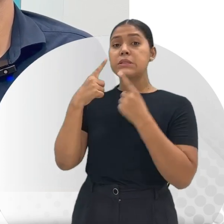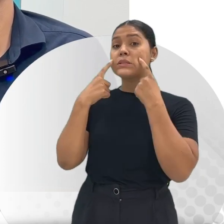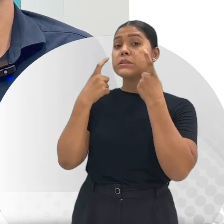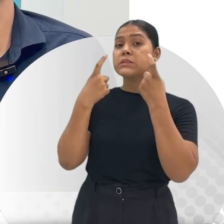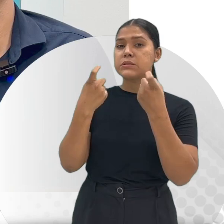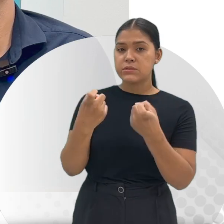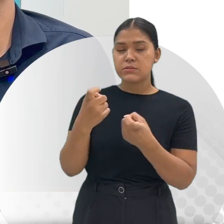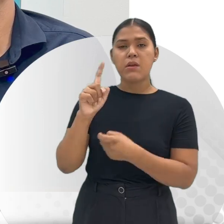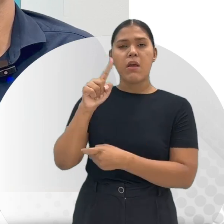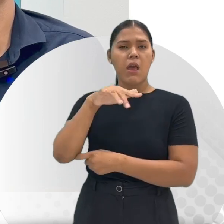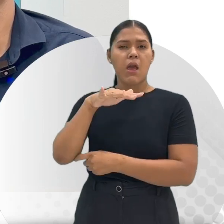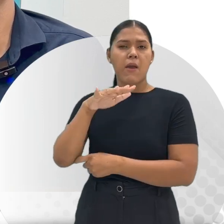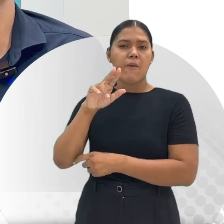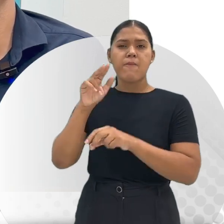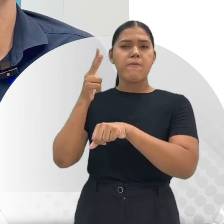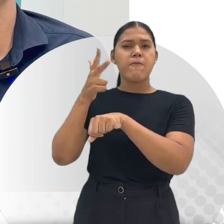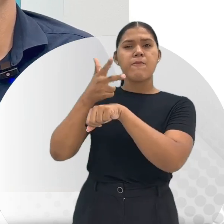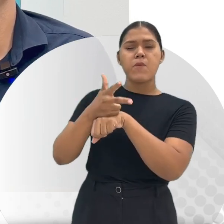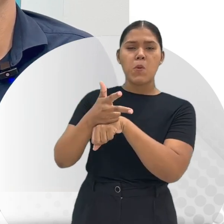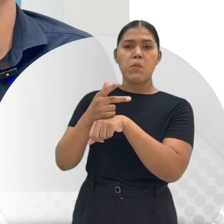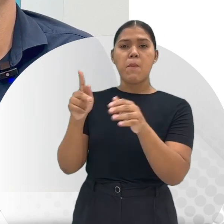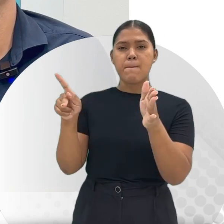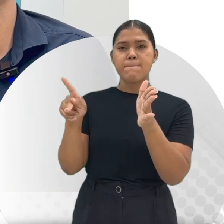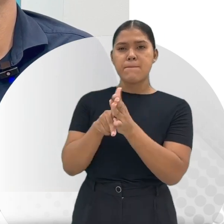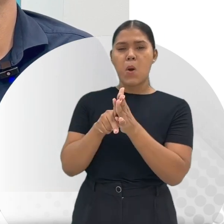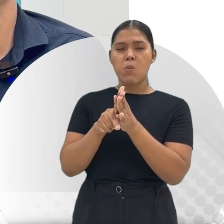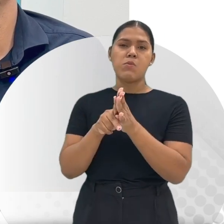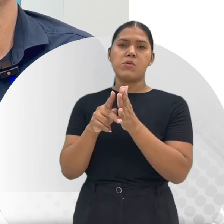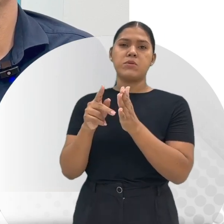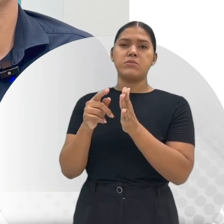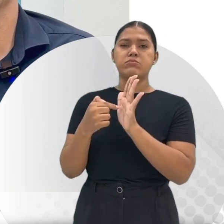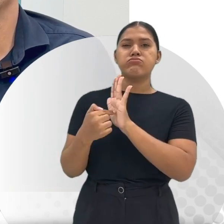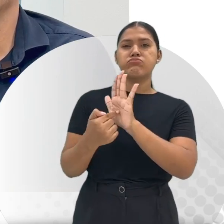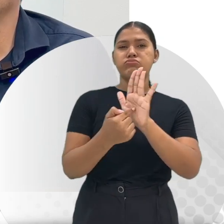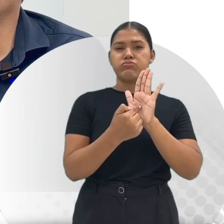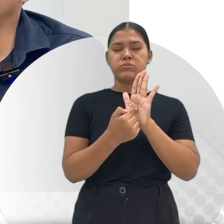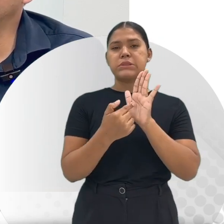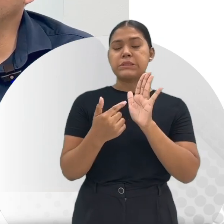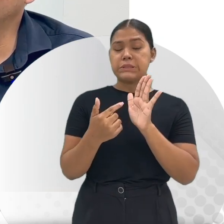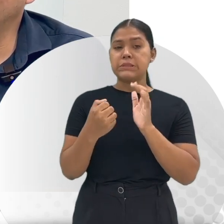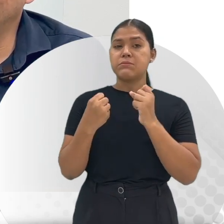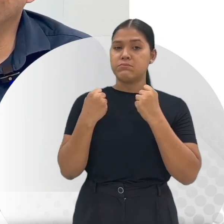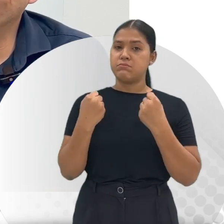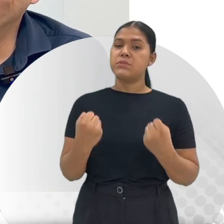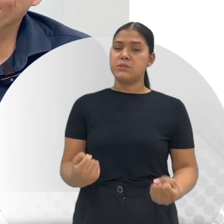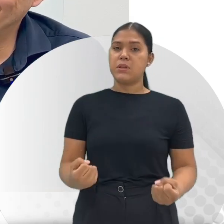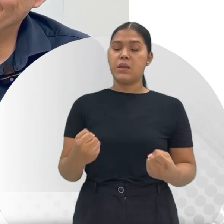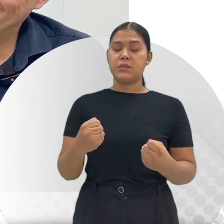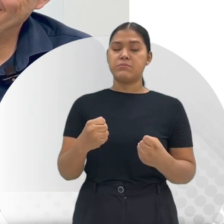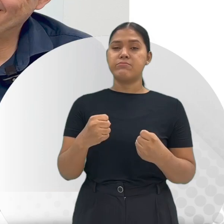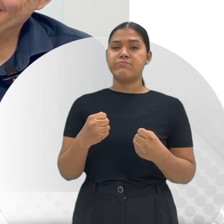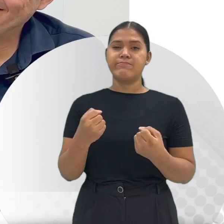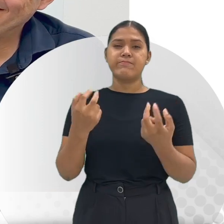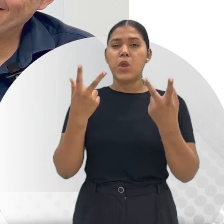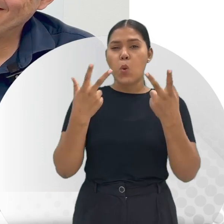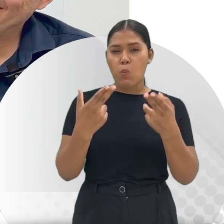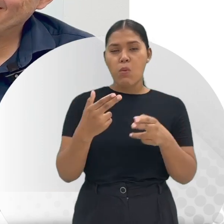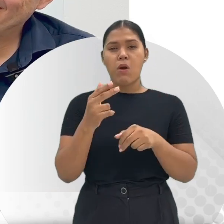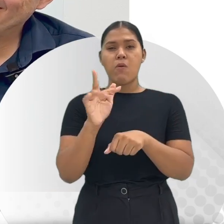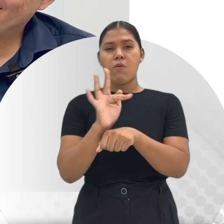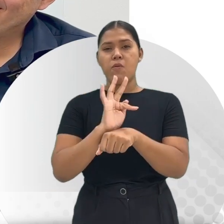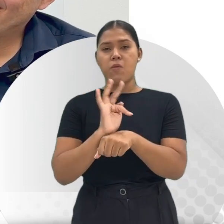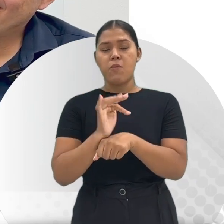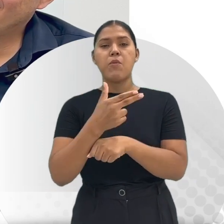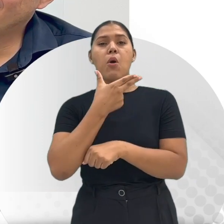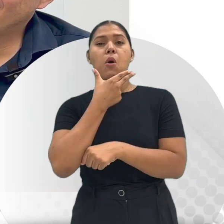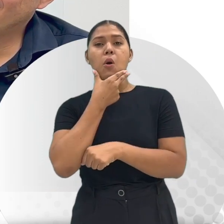da temporada que teve do Oscar, né? Uhum. E é pesado também, assim como o Menino do Pijama Listrado,